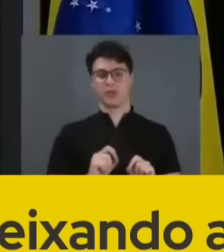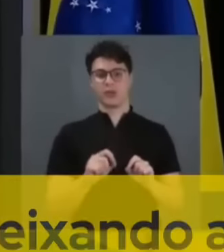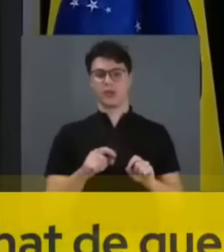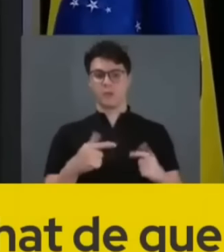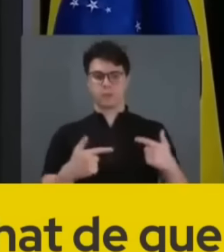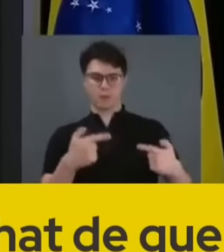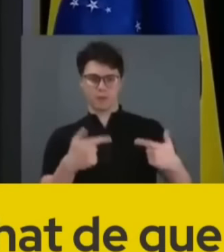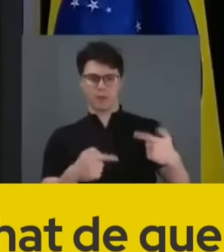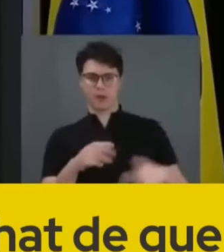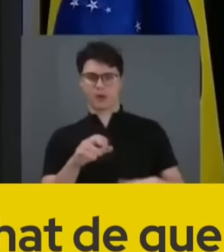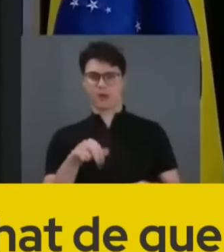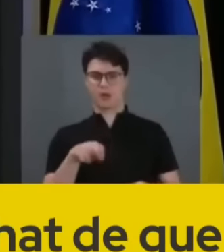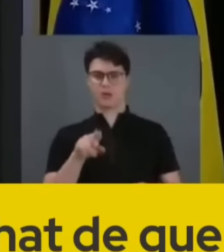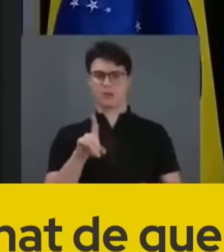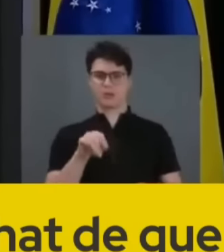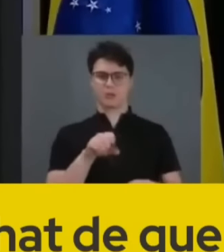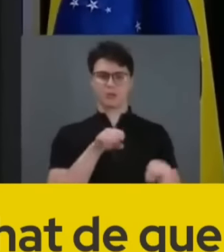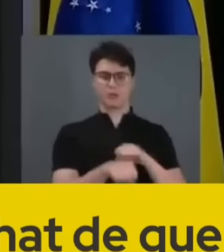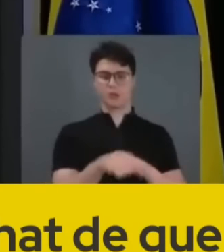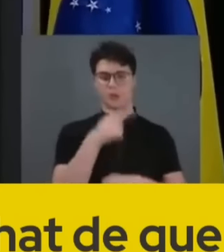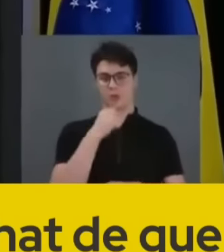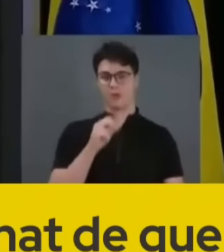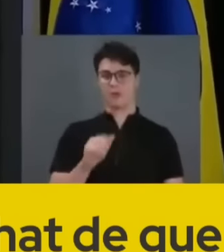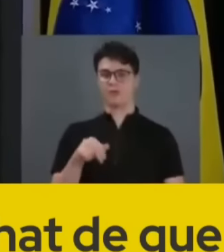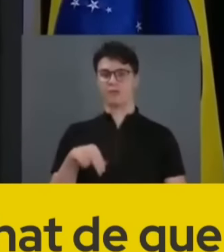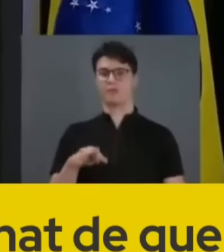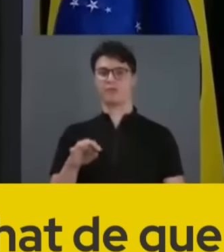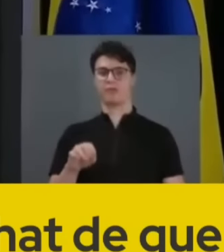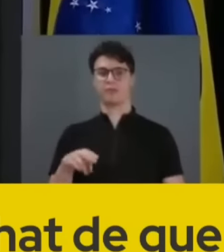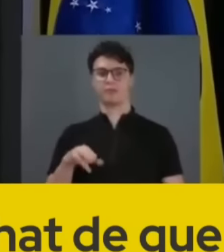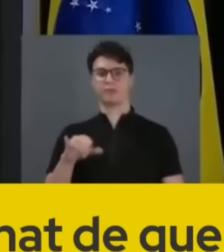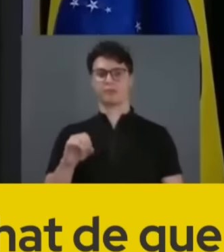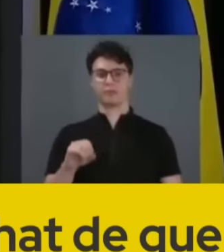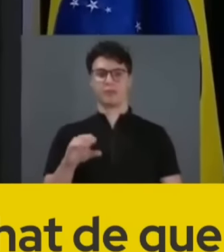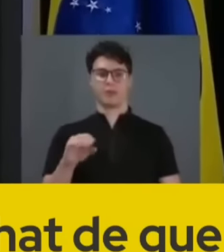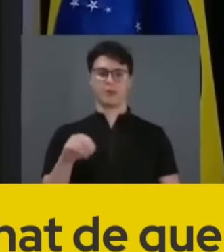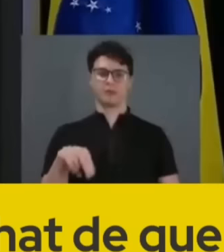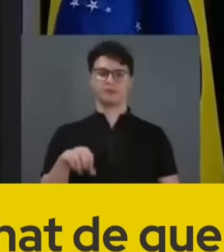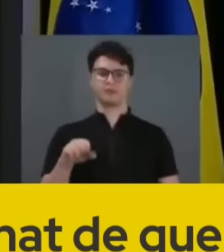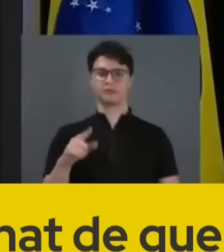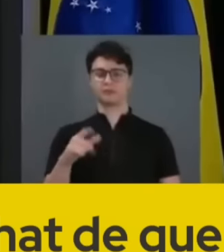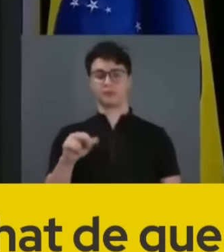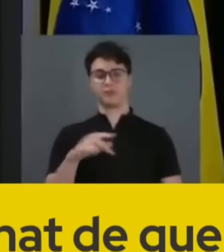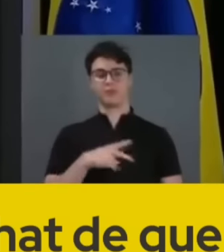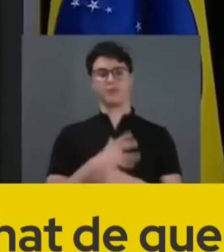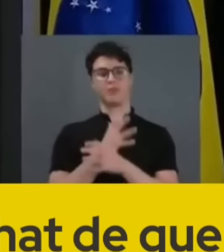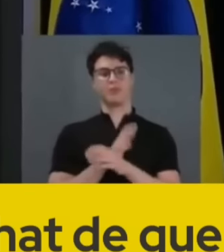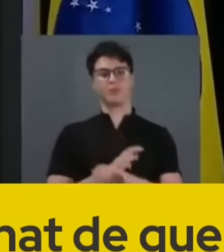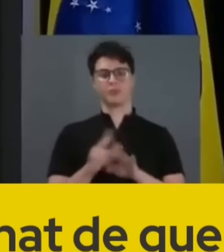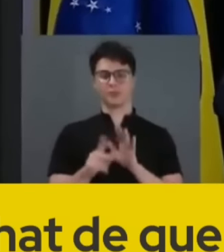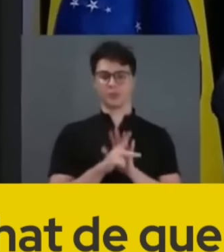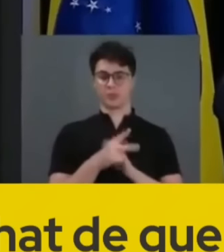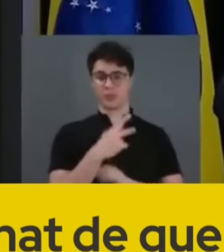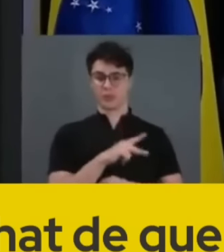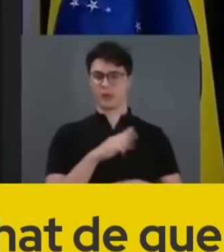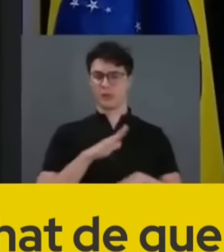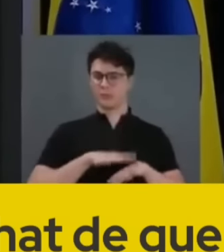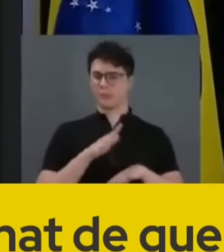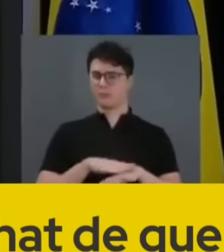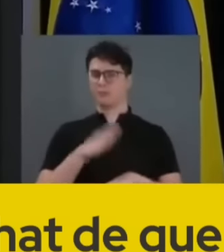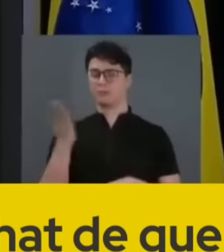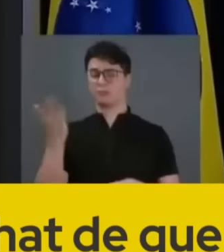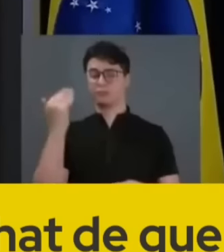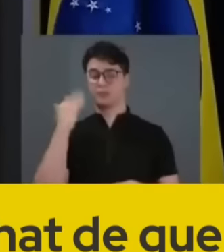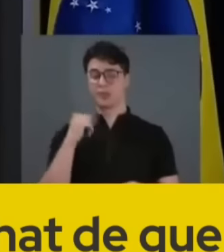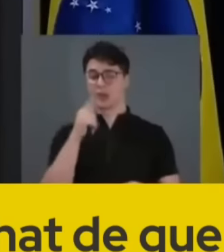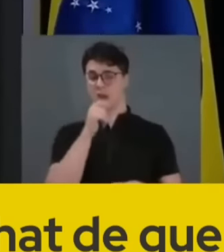e matou Antônio Conselheiro. Era chamada a Seca do Conselheiro. Naquela época, o Rio